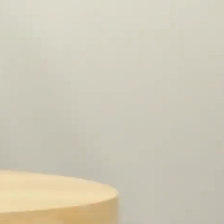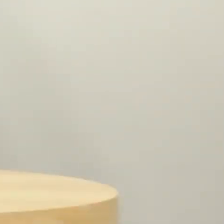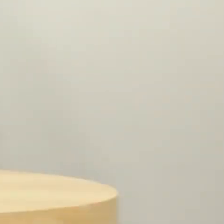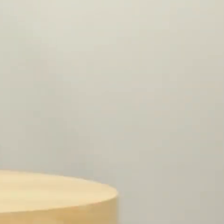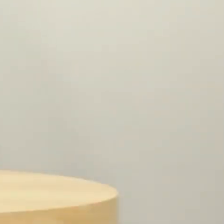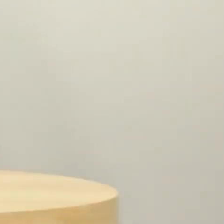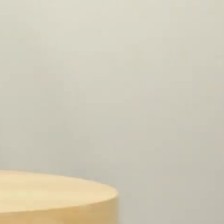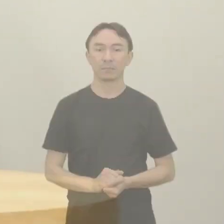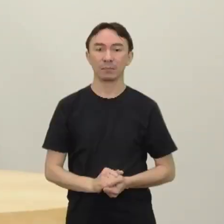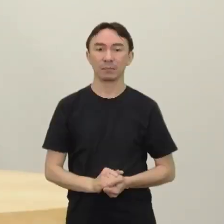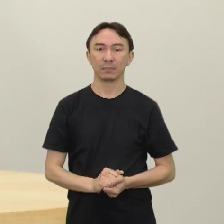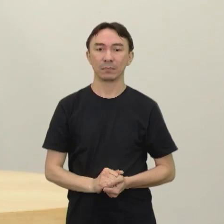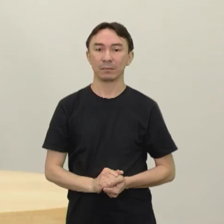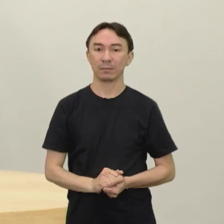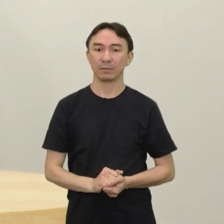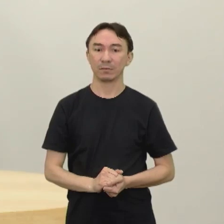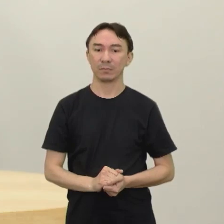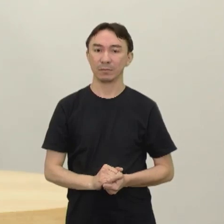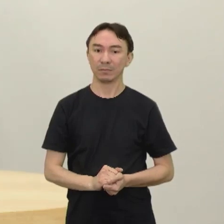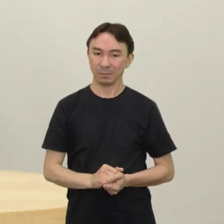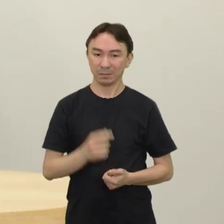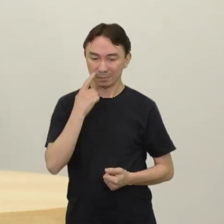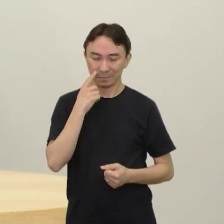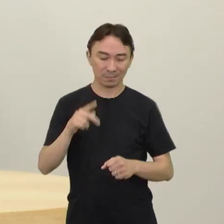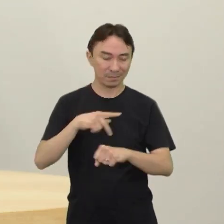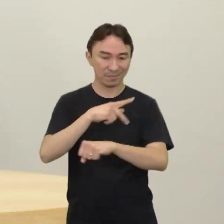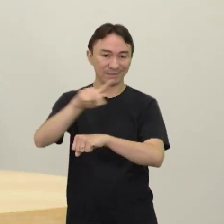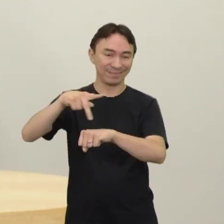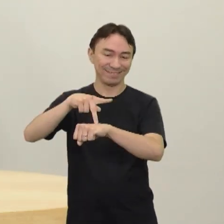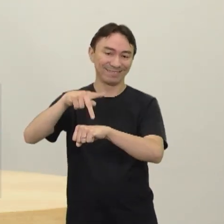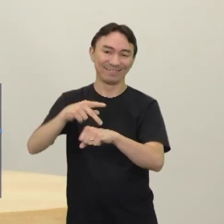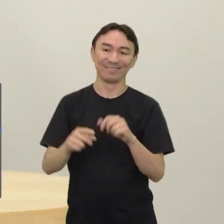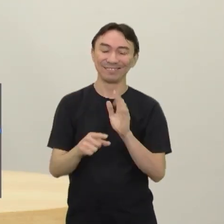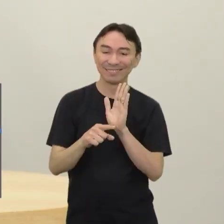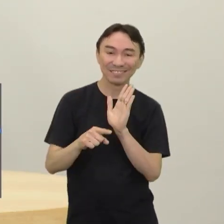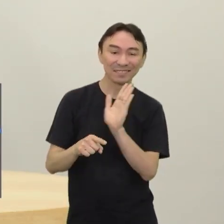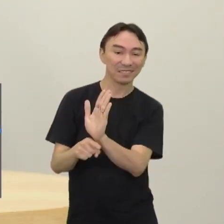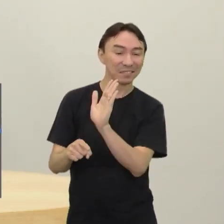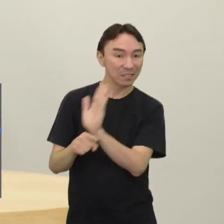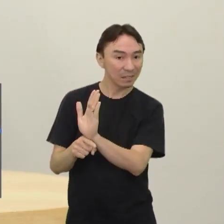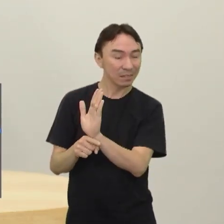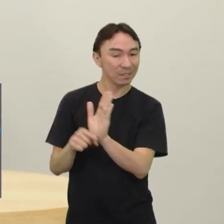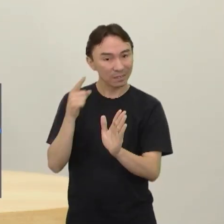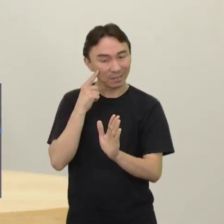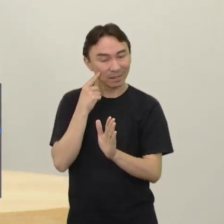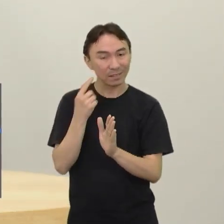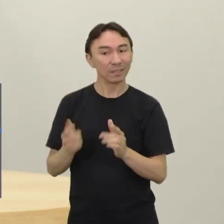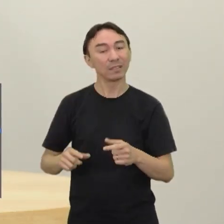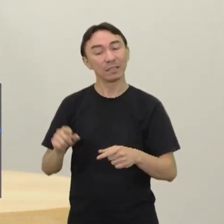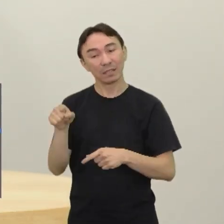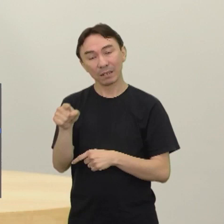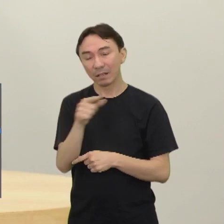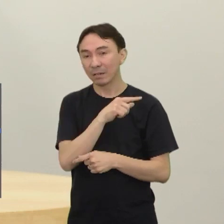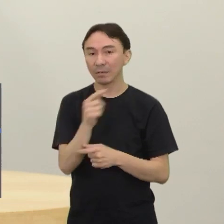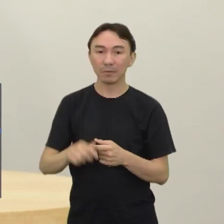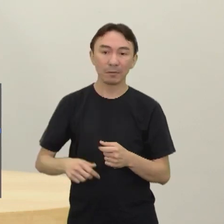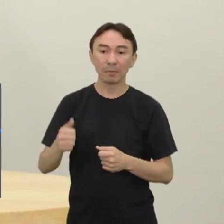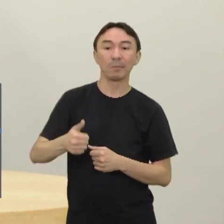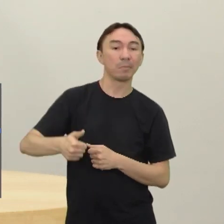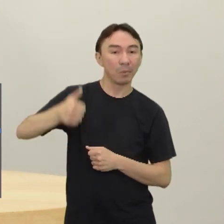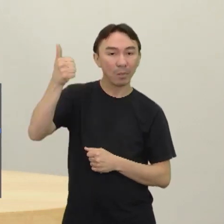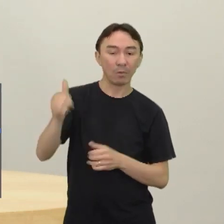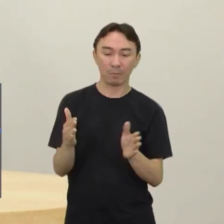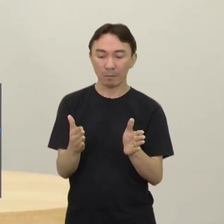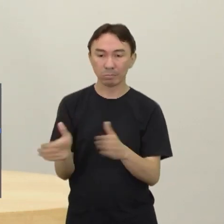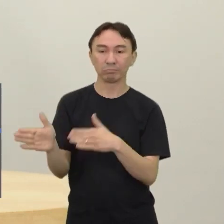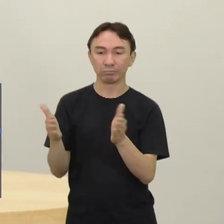Então veja aí como a colaboração entre os países, né, faz com que, né, haja um crescimento tanto da produção, né, na